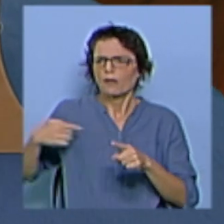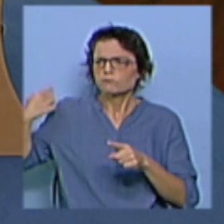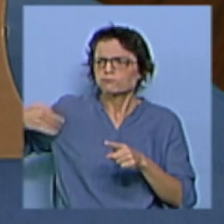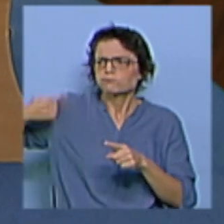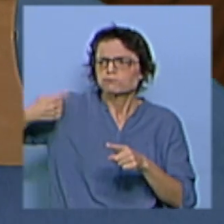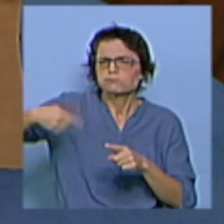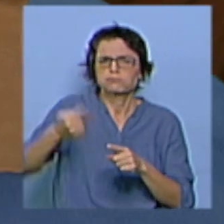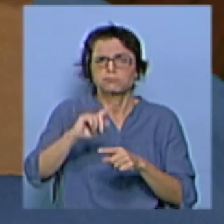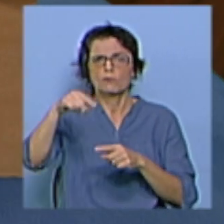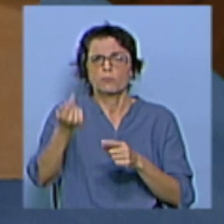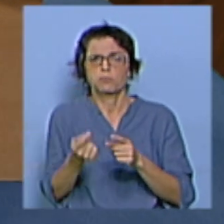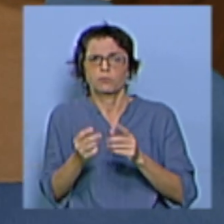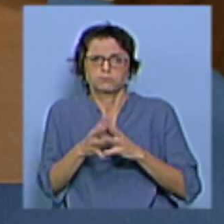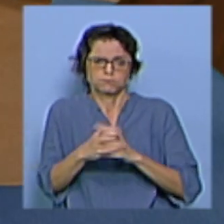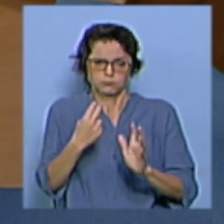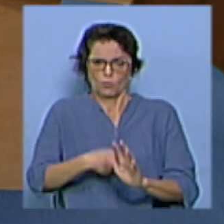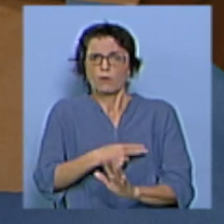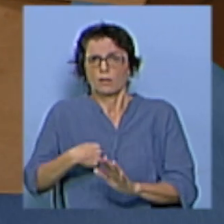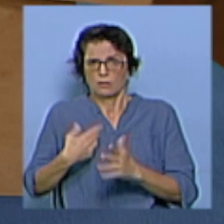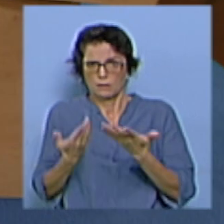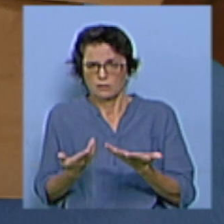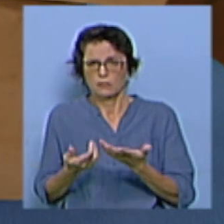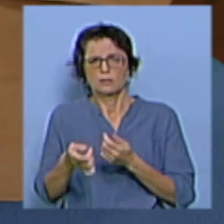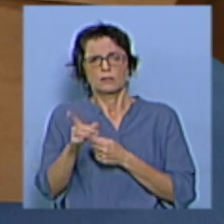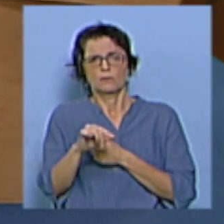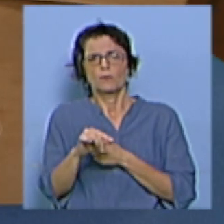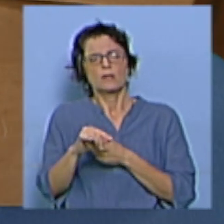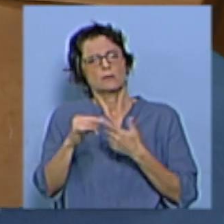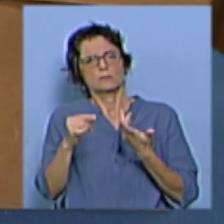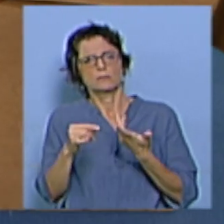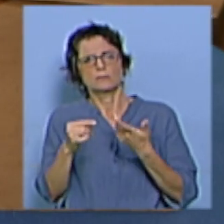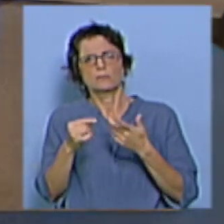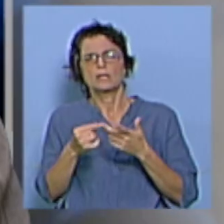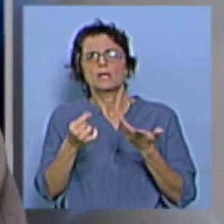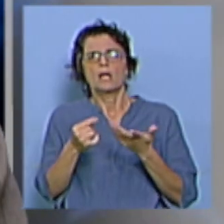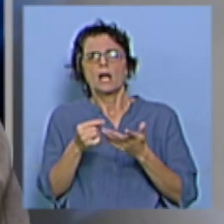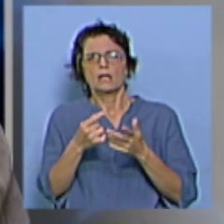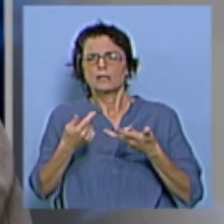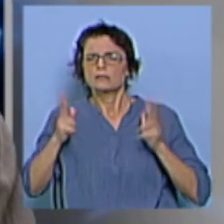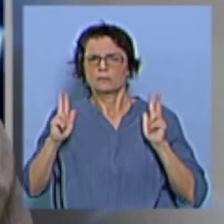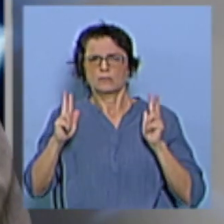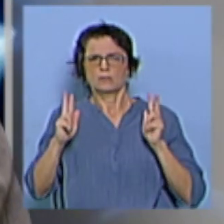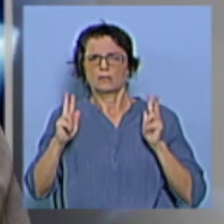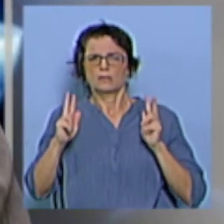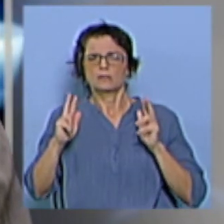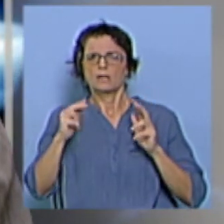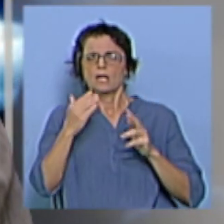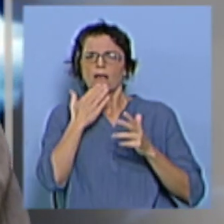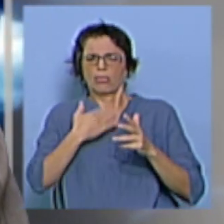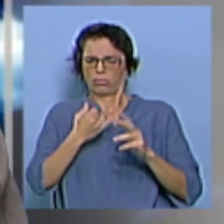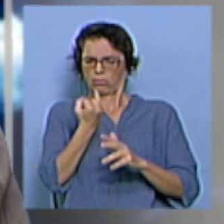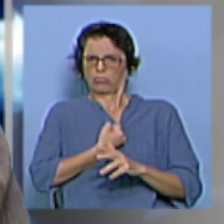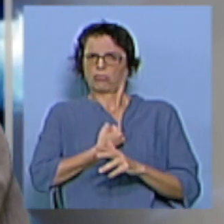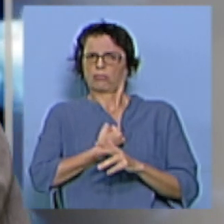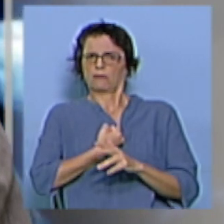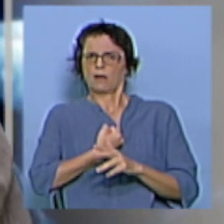pelo cristianismo, até aquela famosa e, enfim, eterna definição de São Tomás da liberdade como autodeterminação, nós